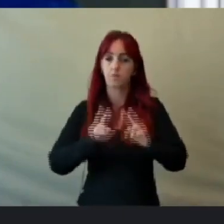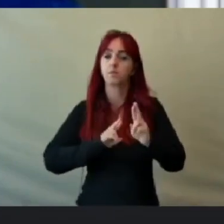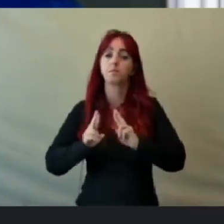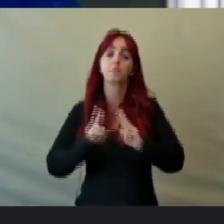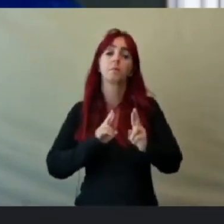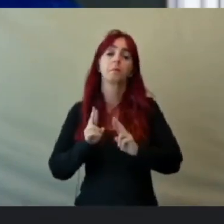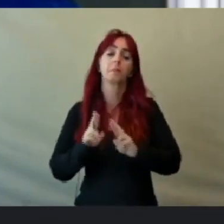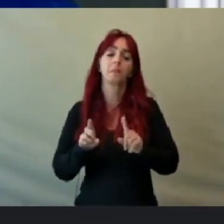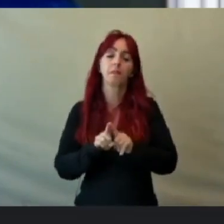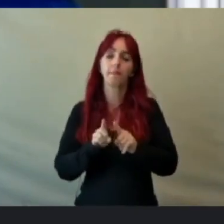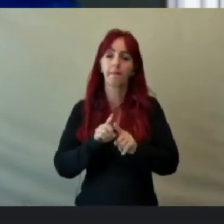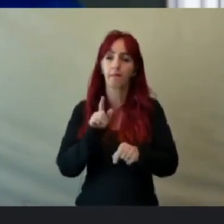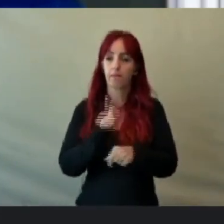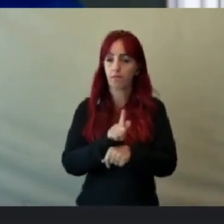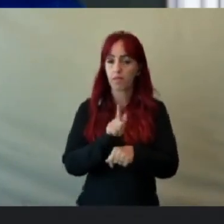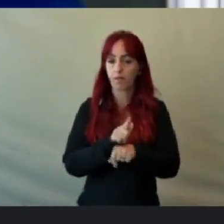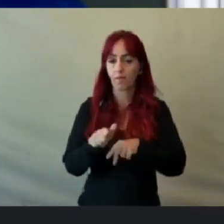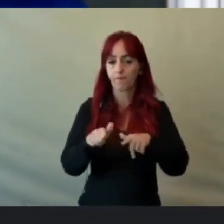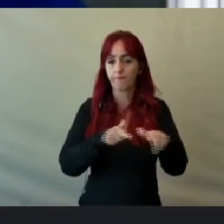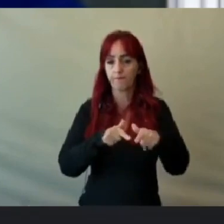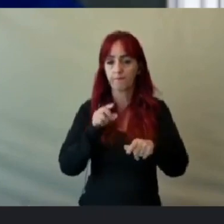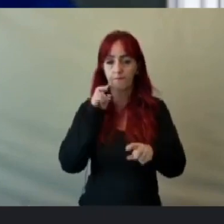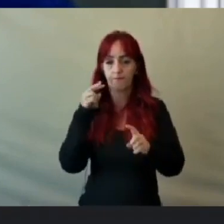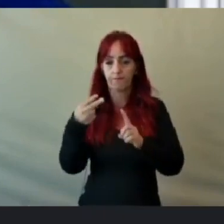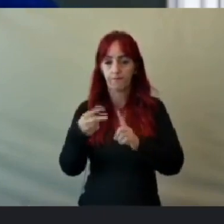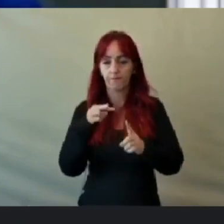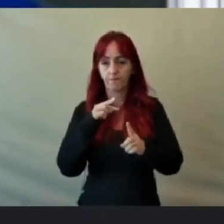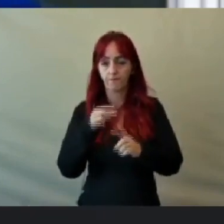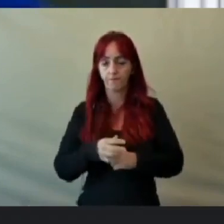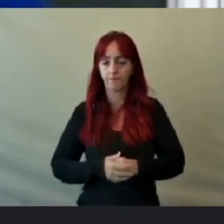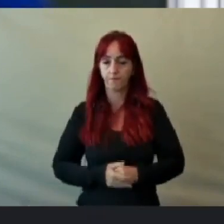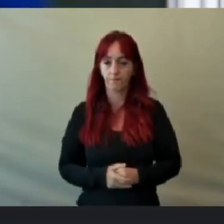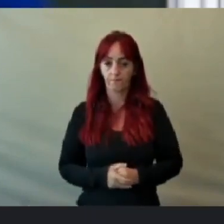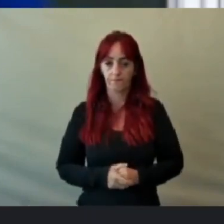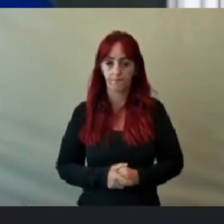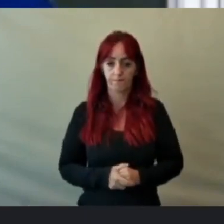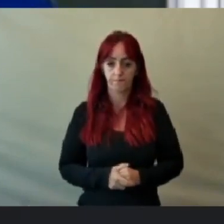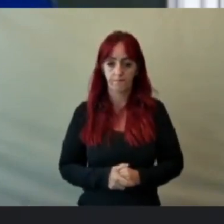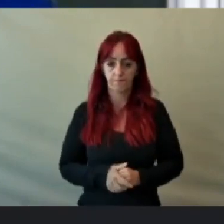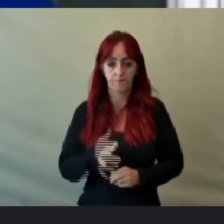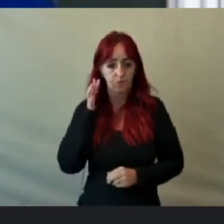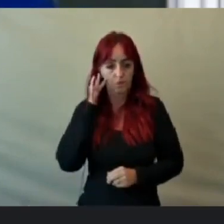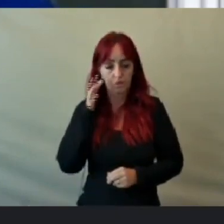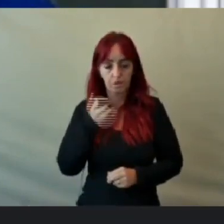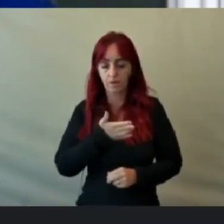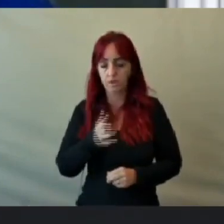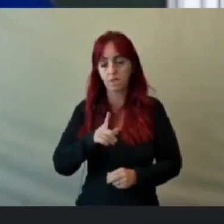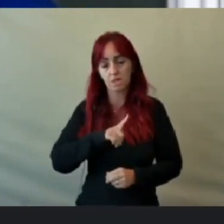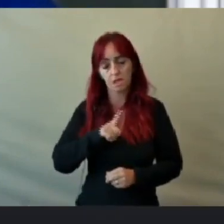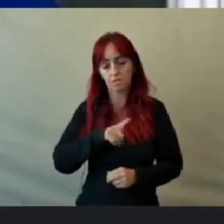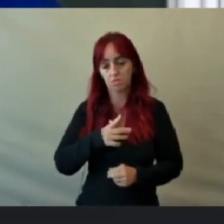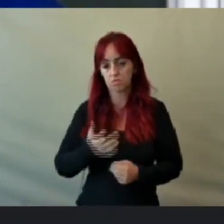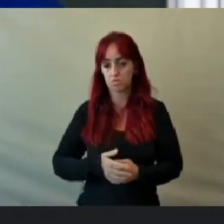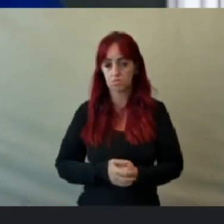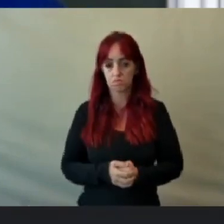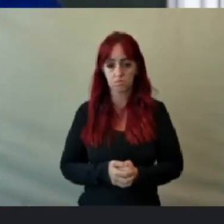na perspectiva intersetorial não sei Lussandra tem mais alguém que queira falar aí na gerência